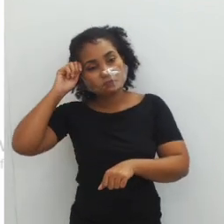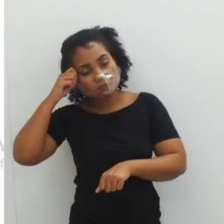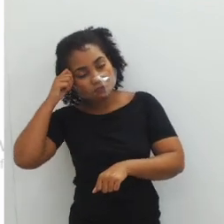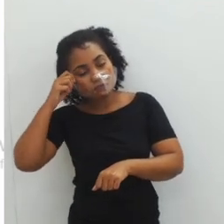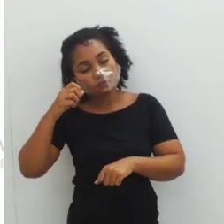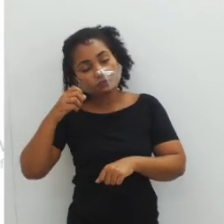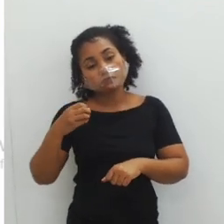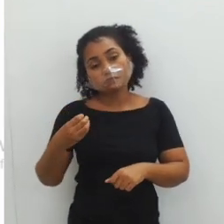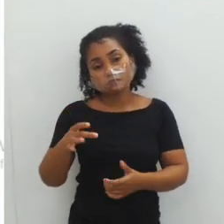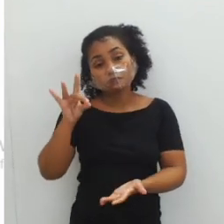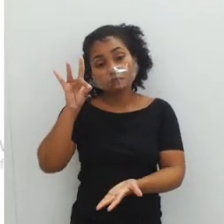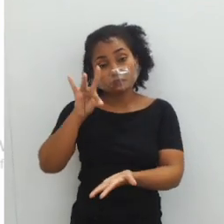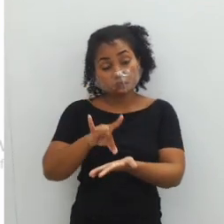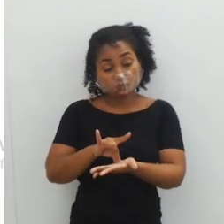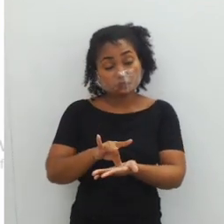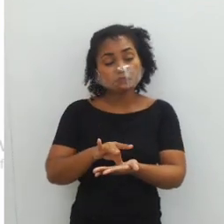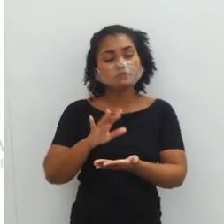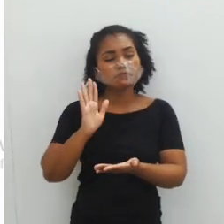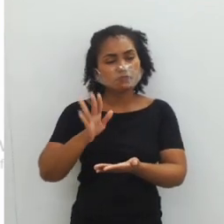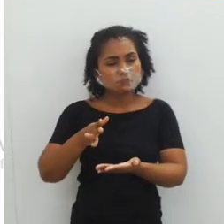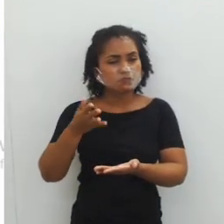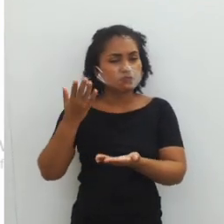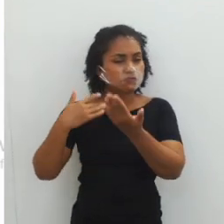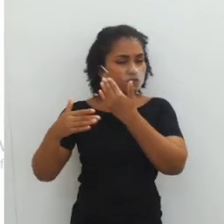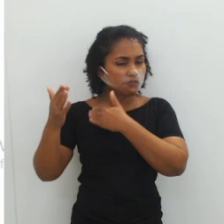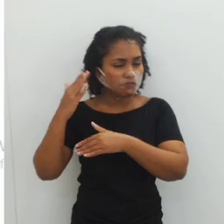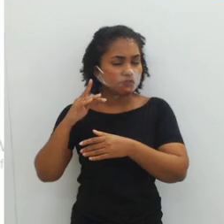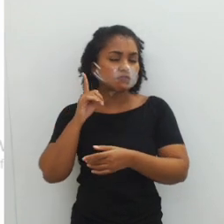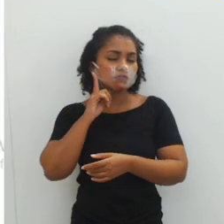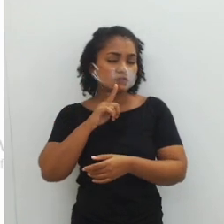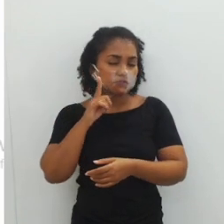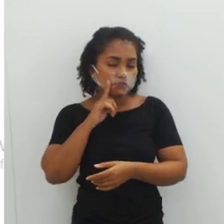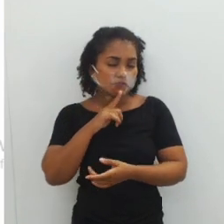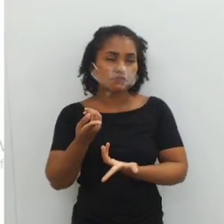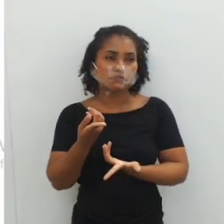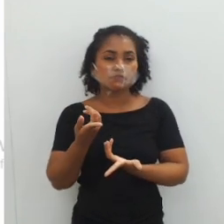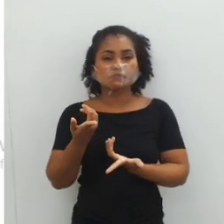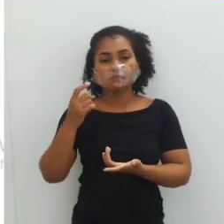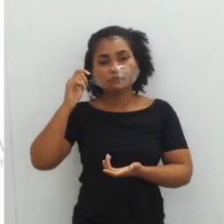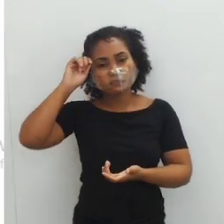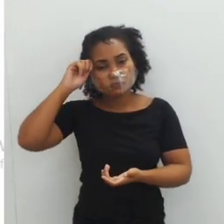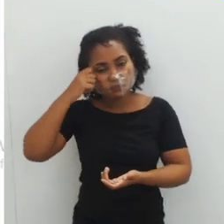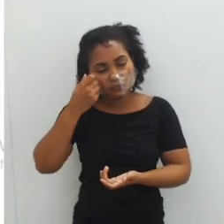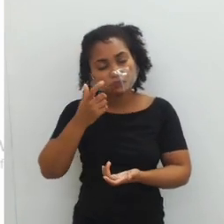negros oficialmente, como já tivemos nos Estados Unidos, na